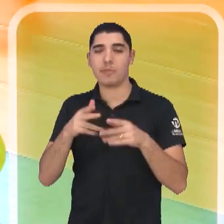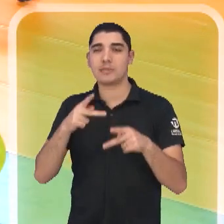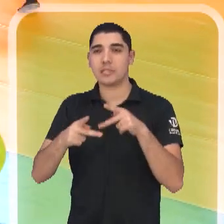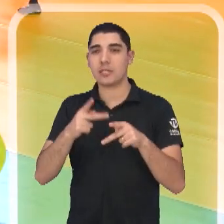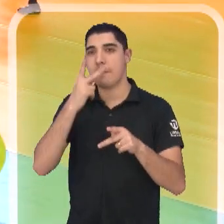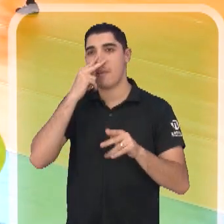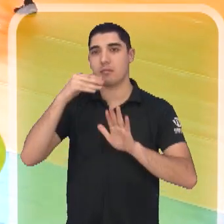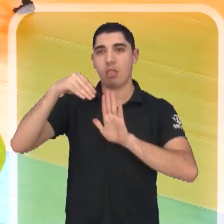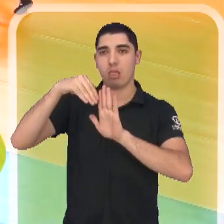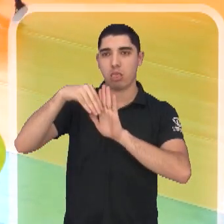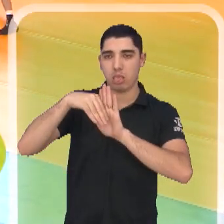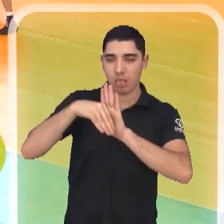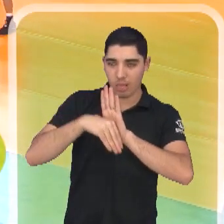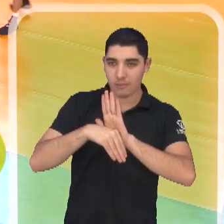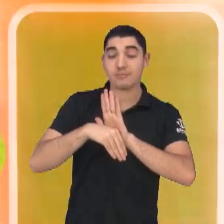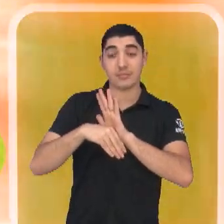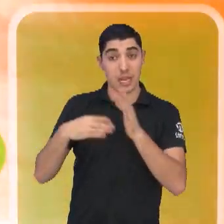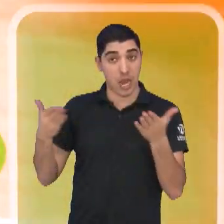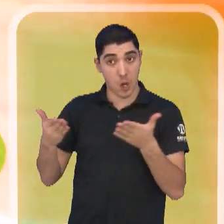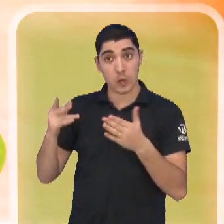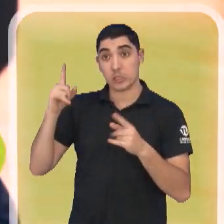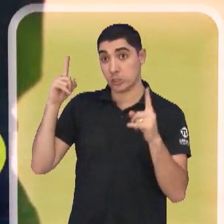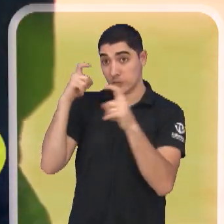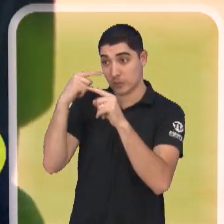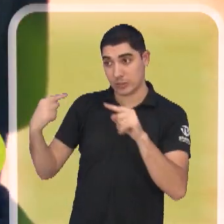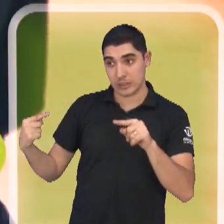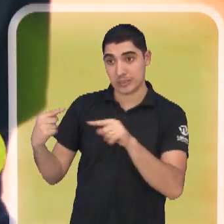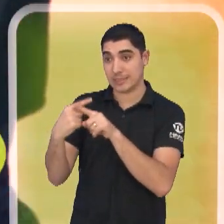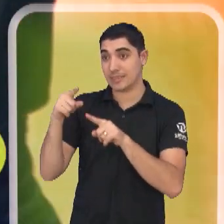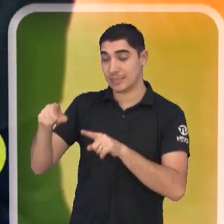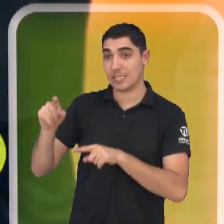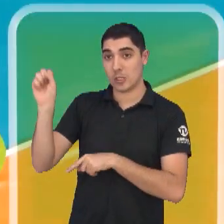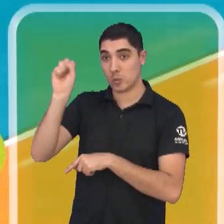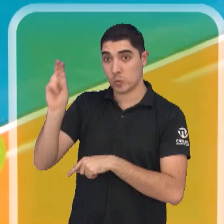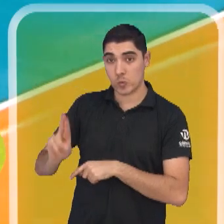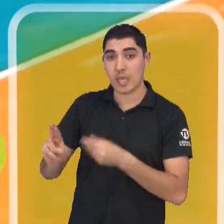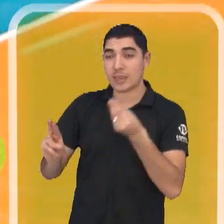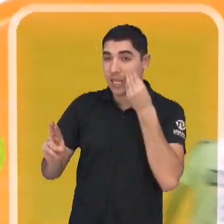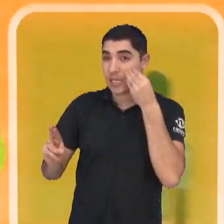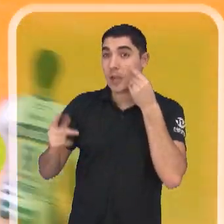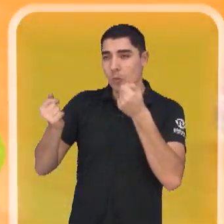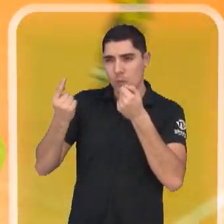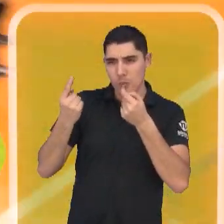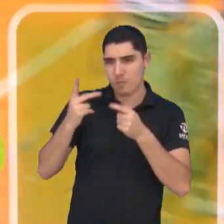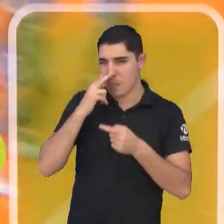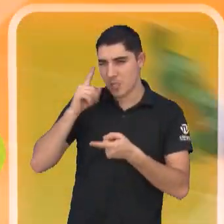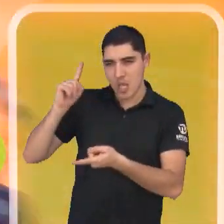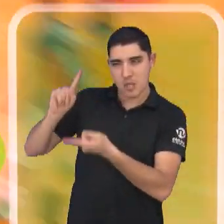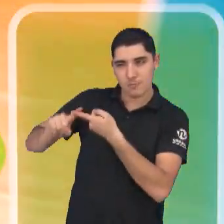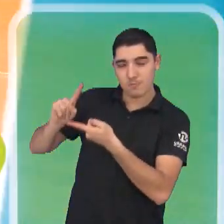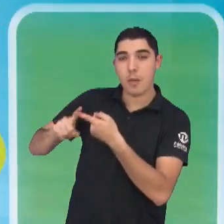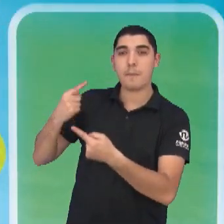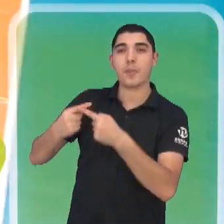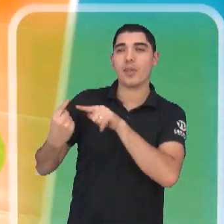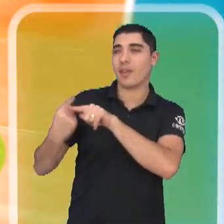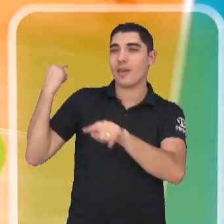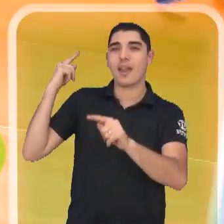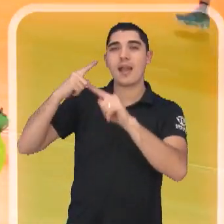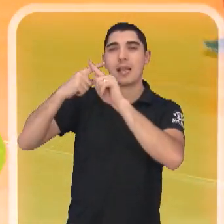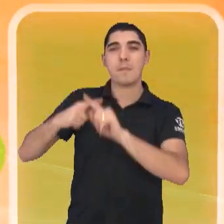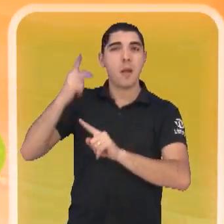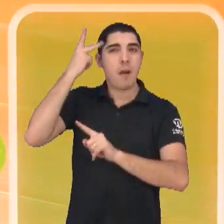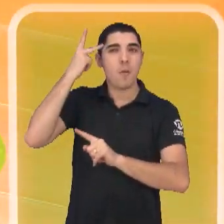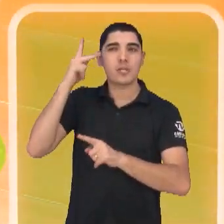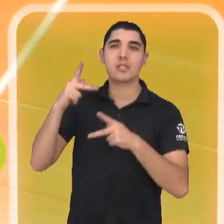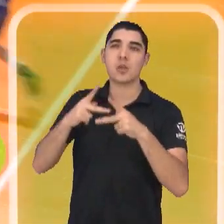de rendimento e é um jogo difícil o senhor quiser vem para essa entre aspas Vingança já que perdeu no Paulista para o próprio Suzano e vamos ver